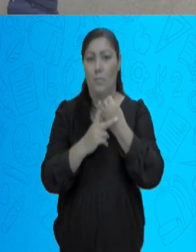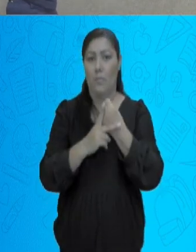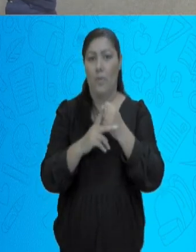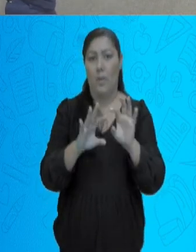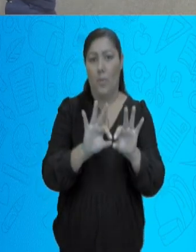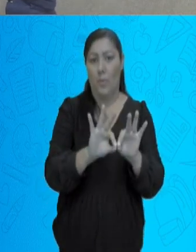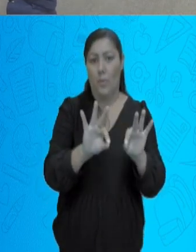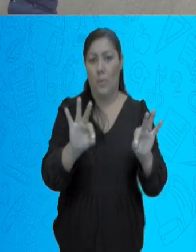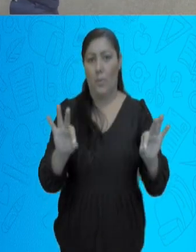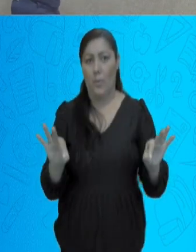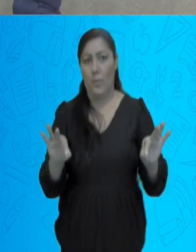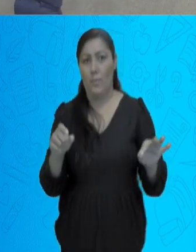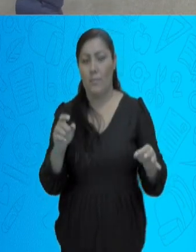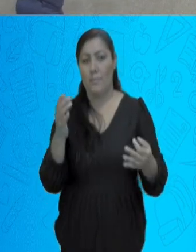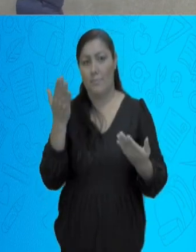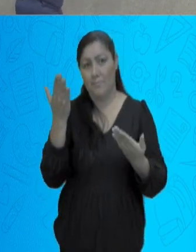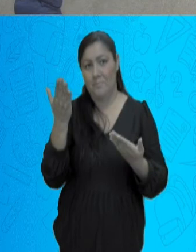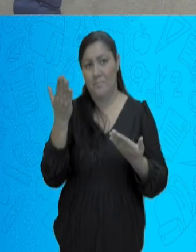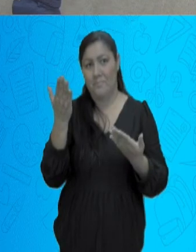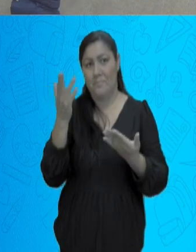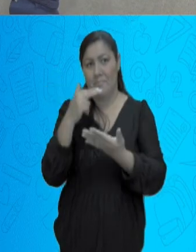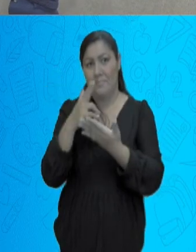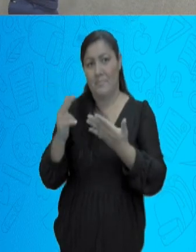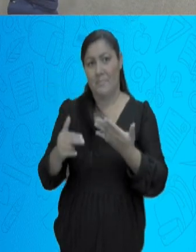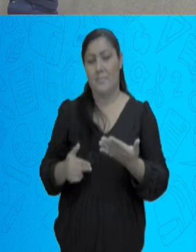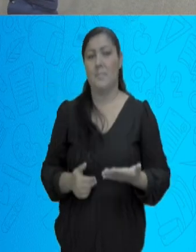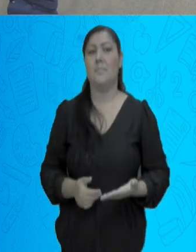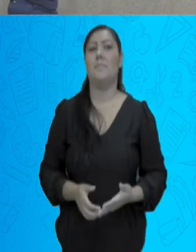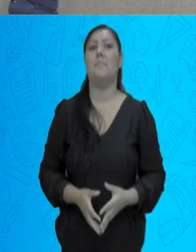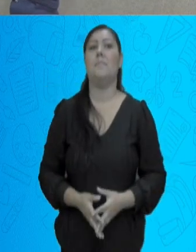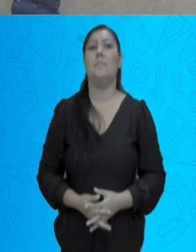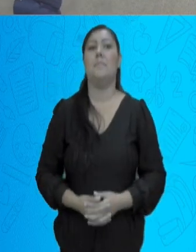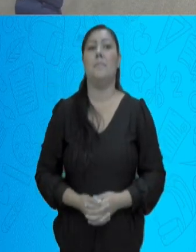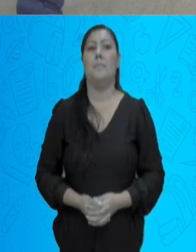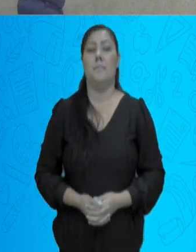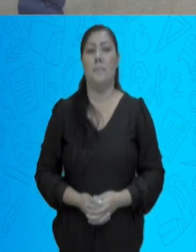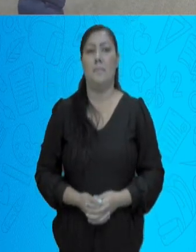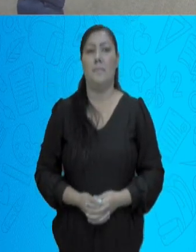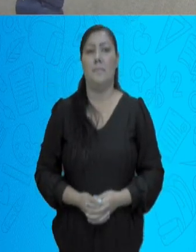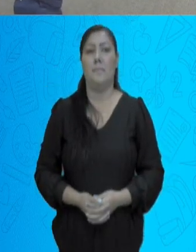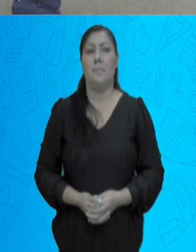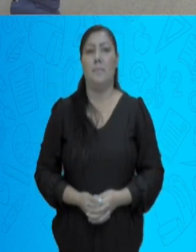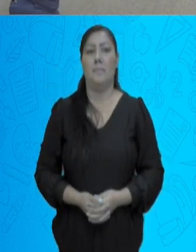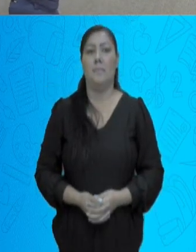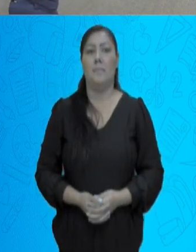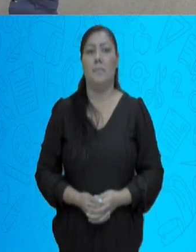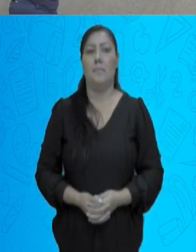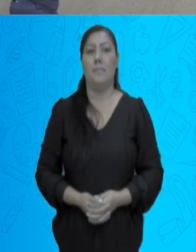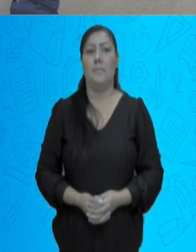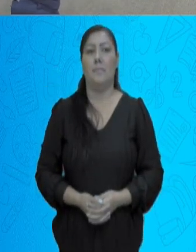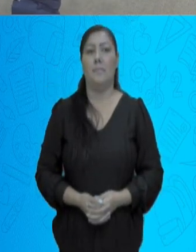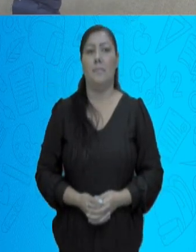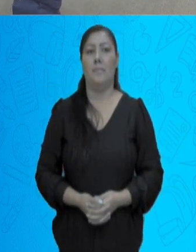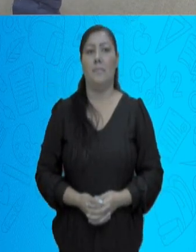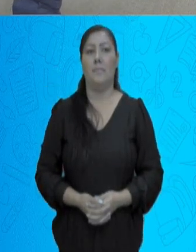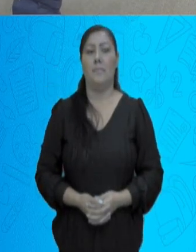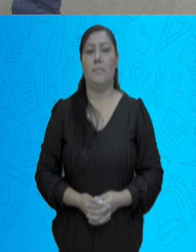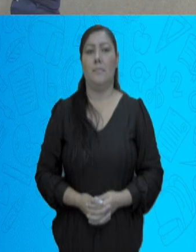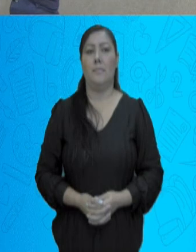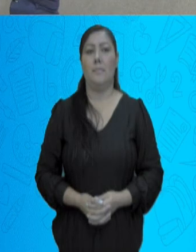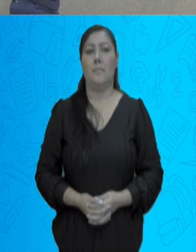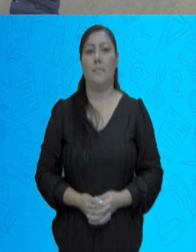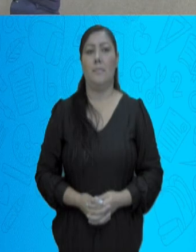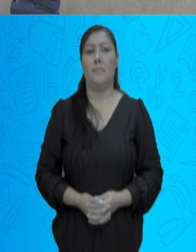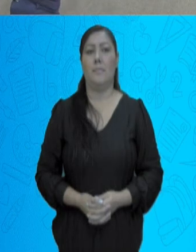do subjuntivo, né? Ele é o verbo medir, forma do infinitivo. Agora, eu